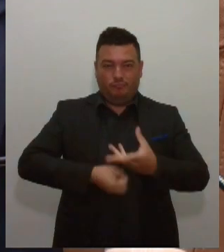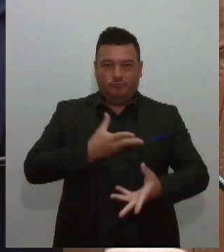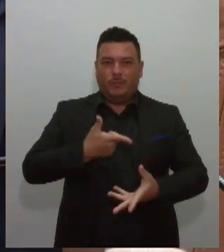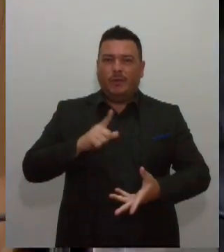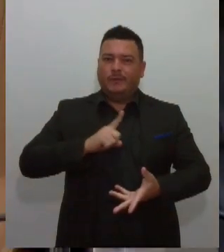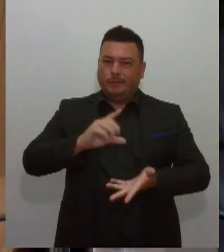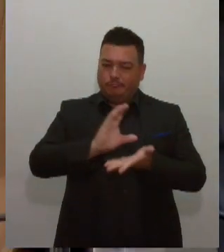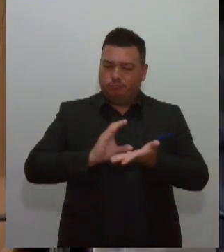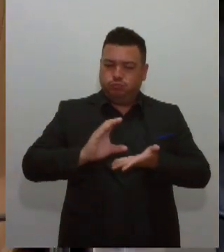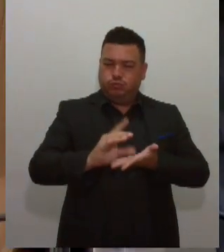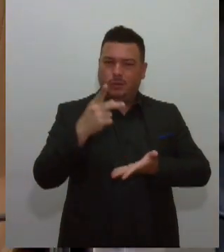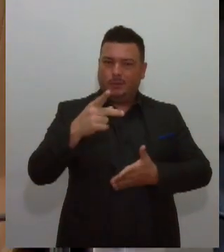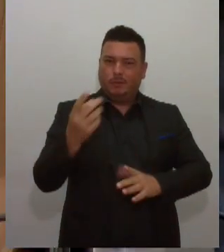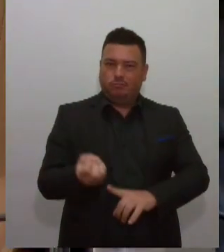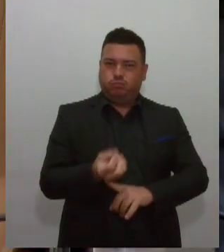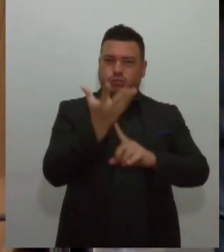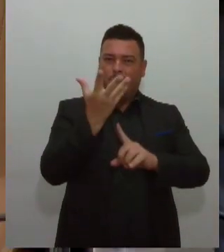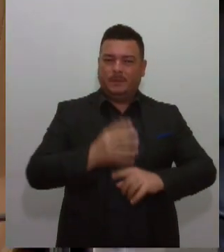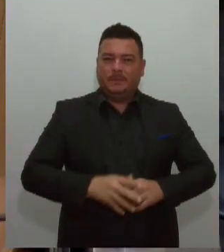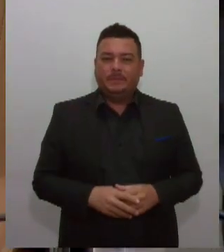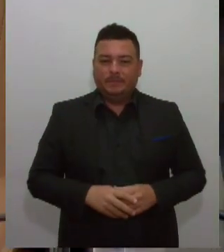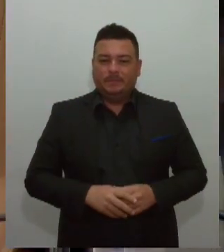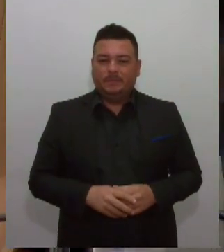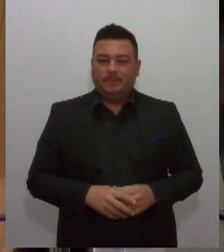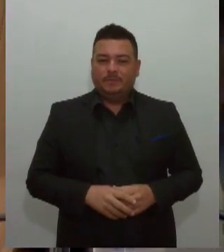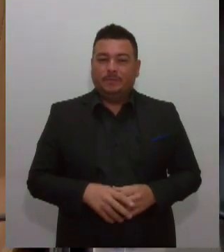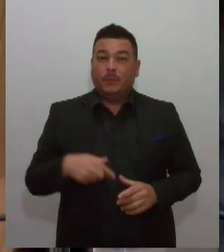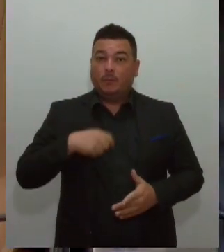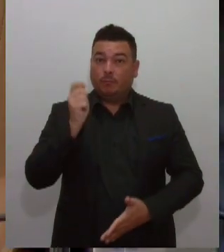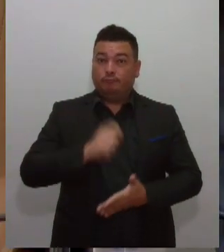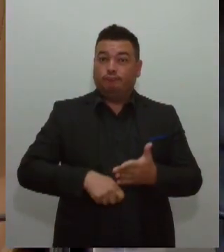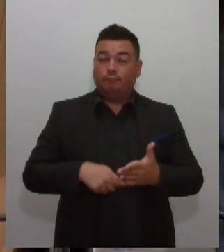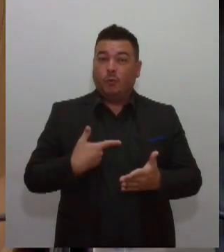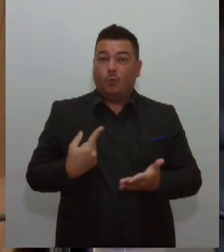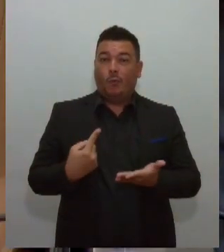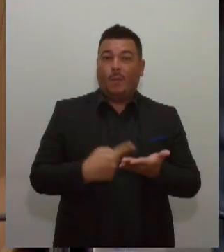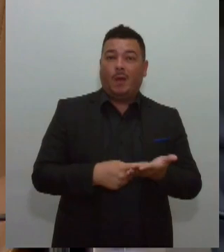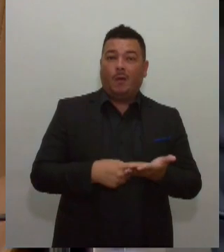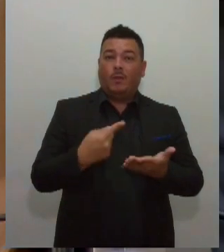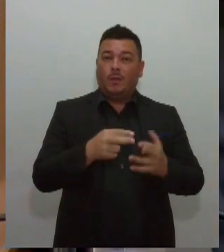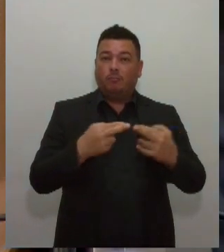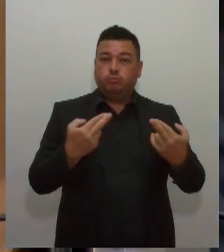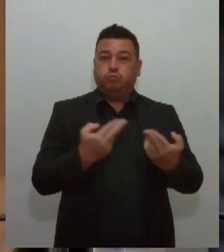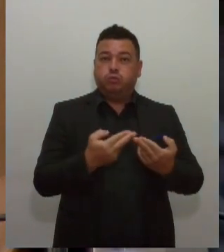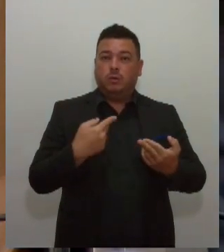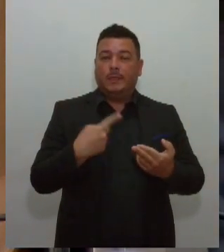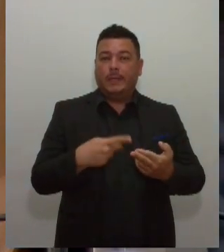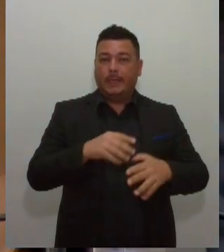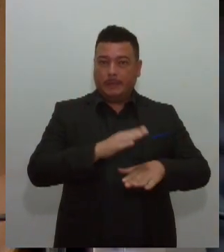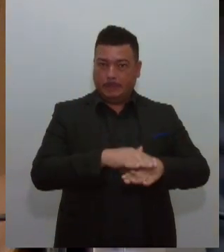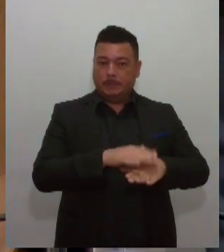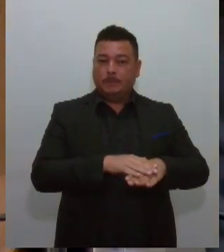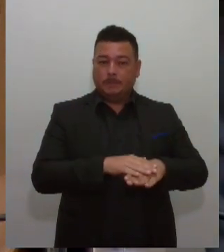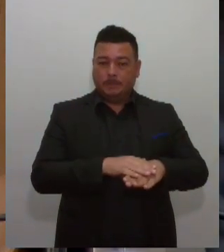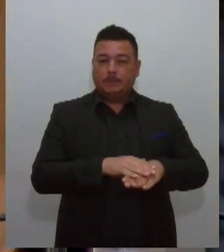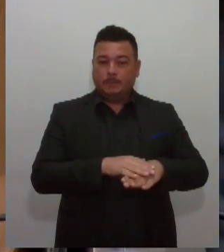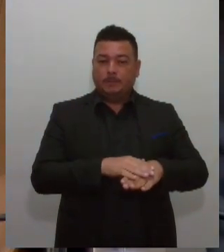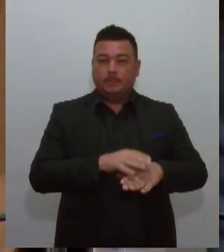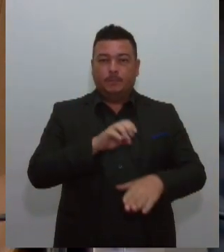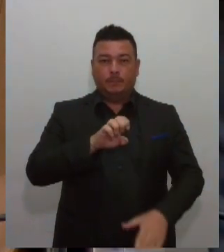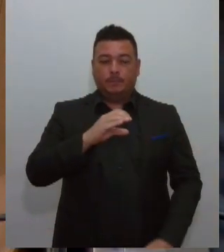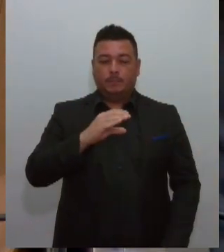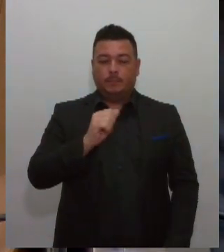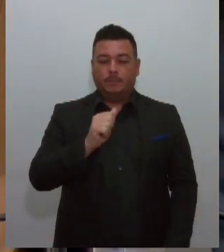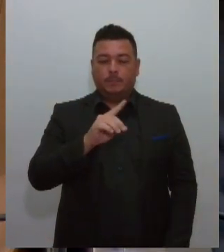suas criações. Foi assinado um acordo inovador com o Escritório Central de Arrecadação de Leitos, ECAD, que